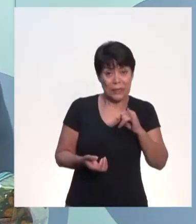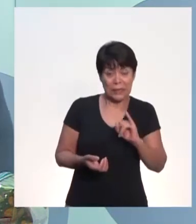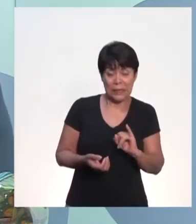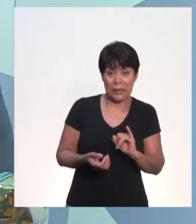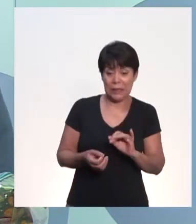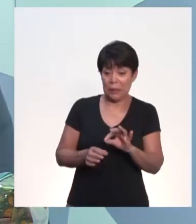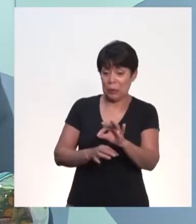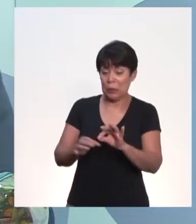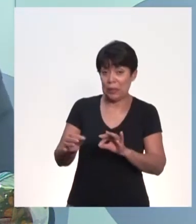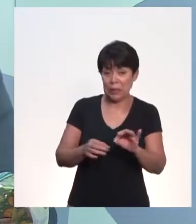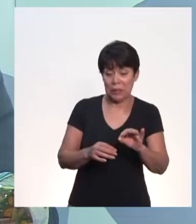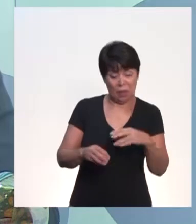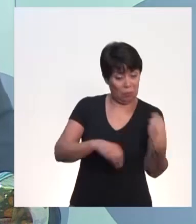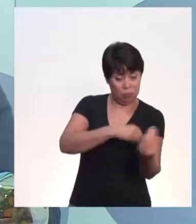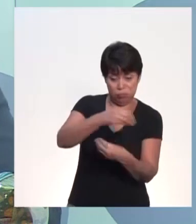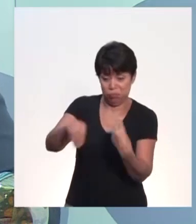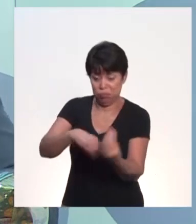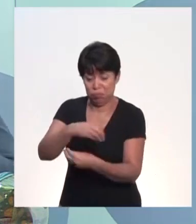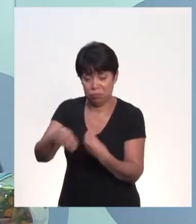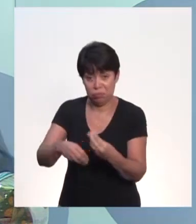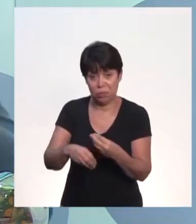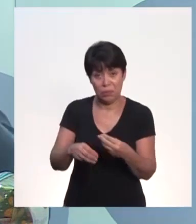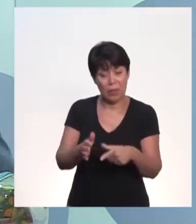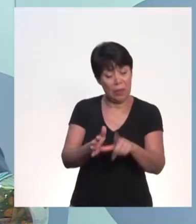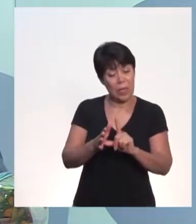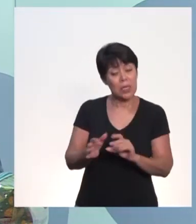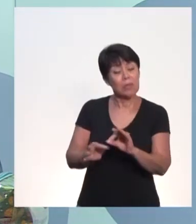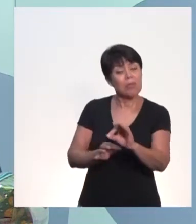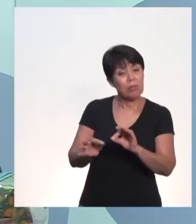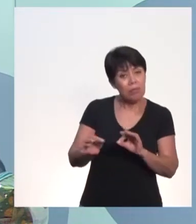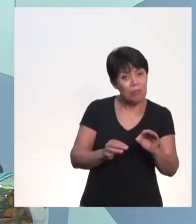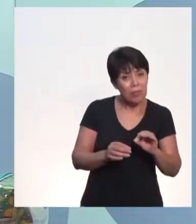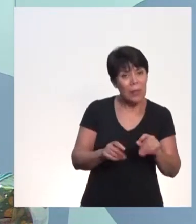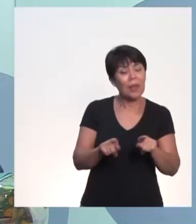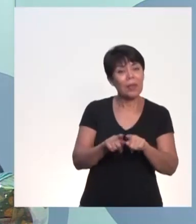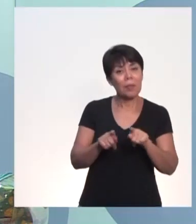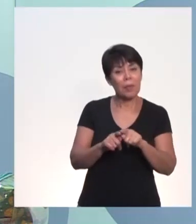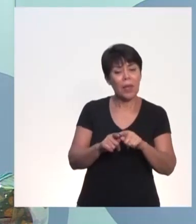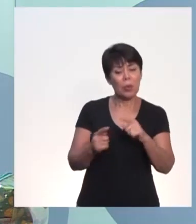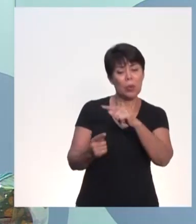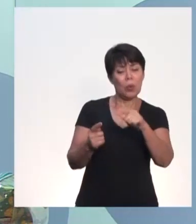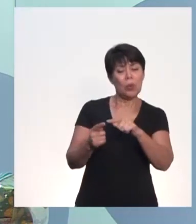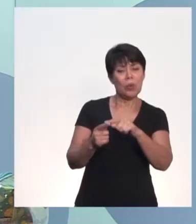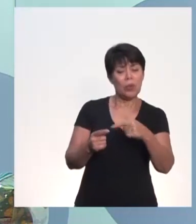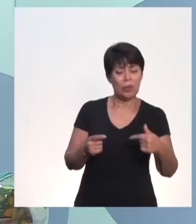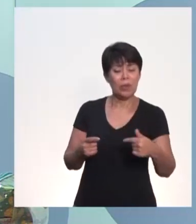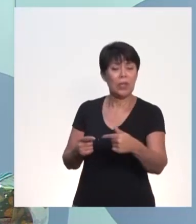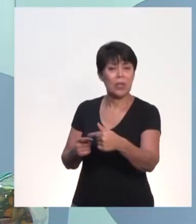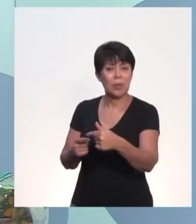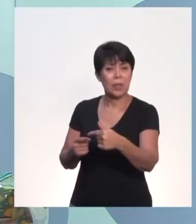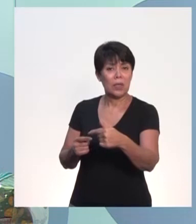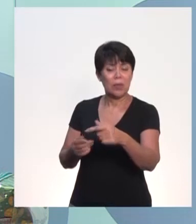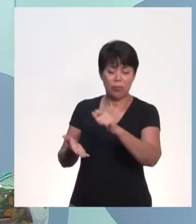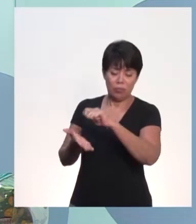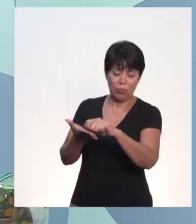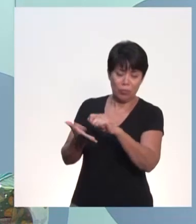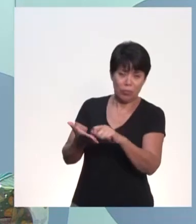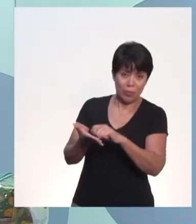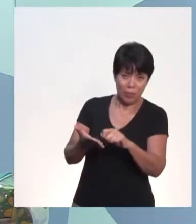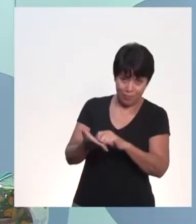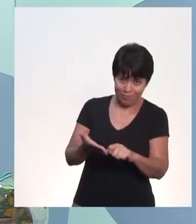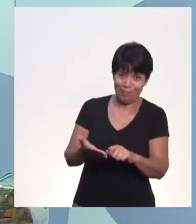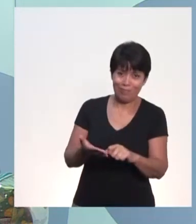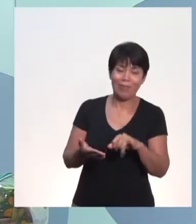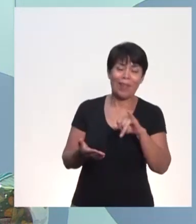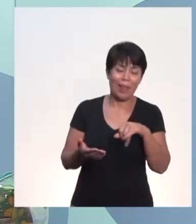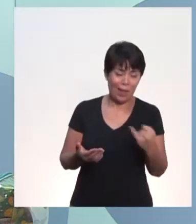não tiver organizado o que eu quero fazer ao longo dessa semana, qual é o objetivo que eu quero alcançar naquela semana. Então,